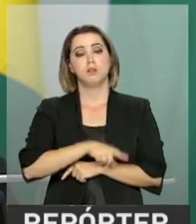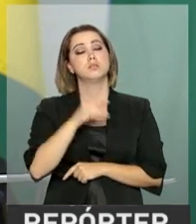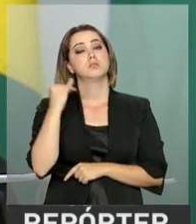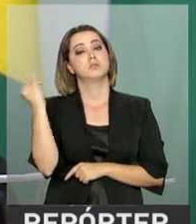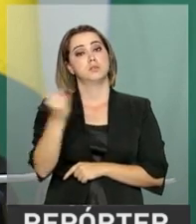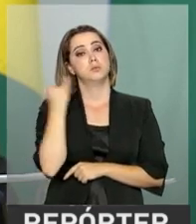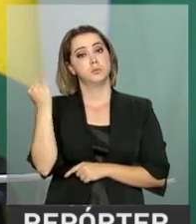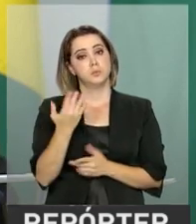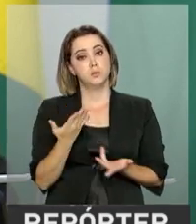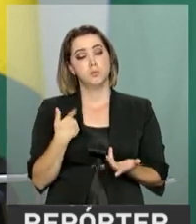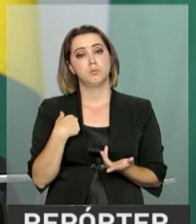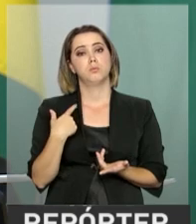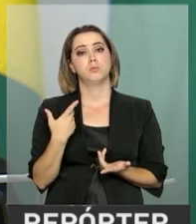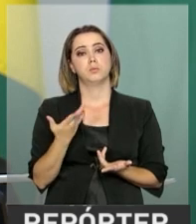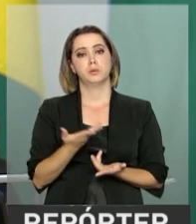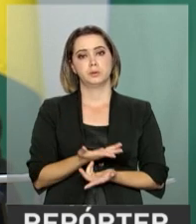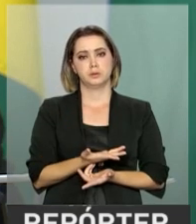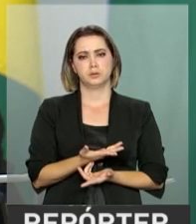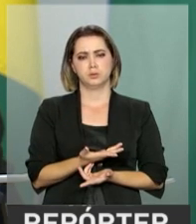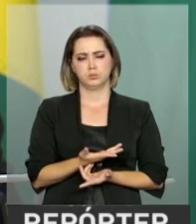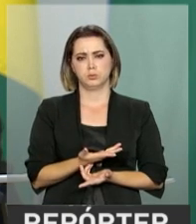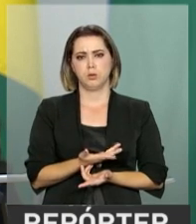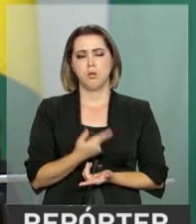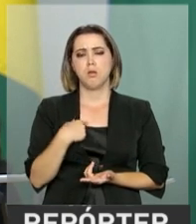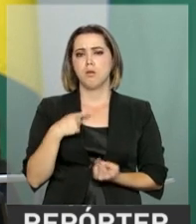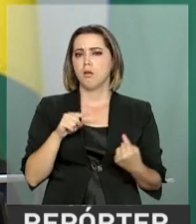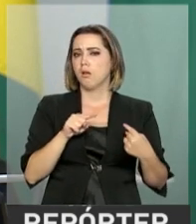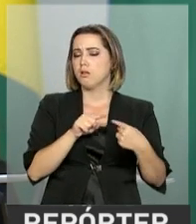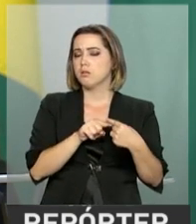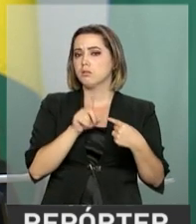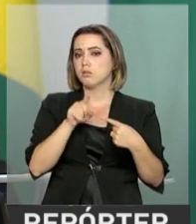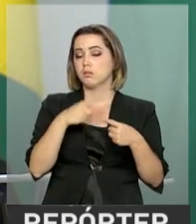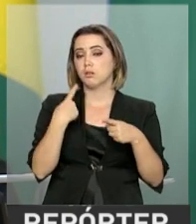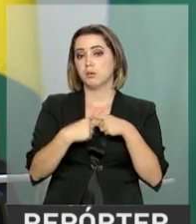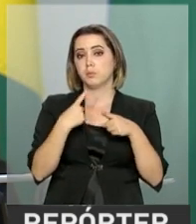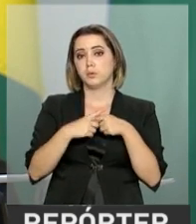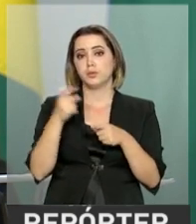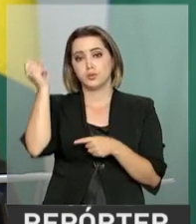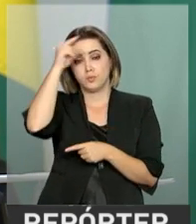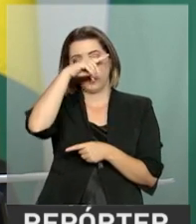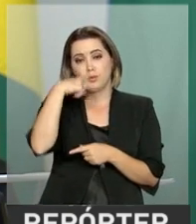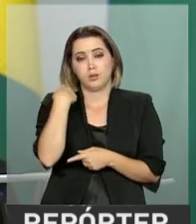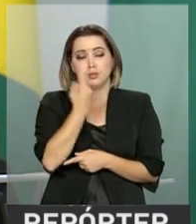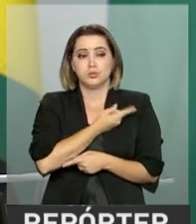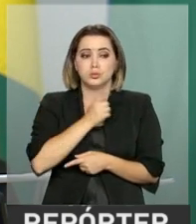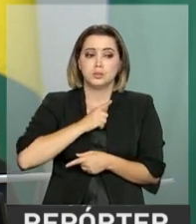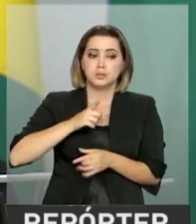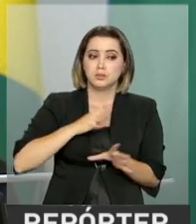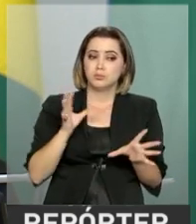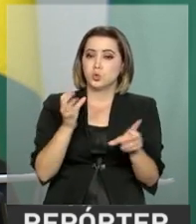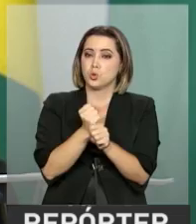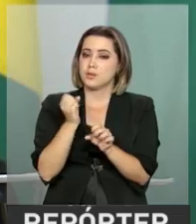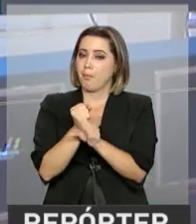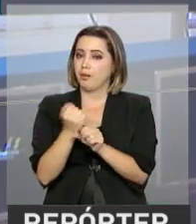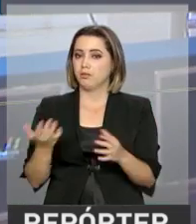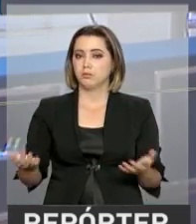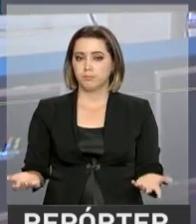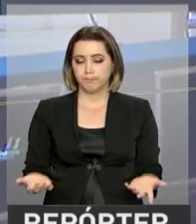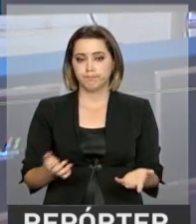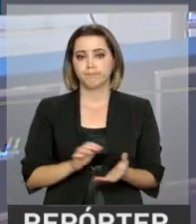eh decisiva eh a até em função das dificuldades de orçamento que nós